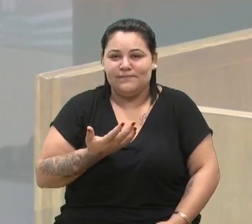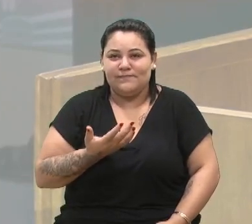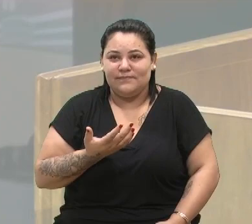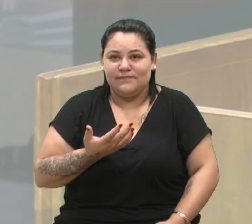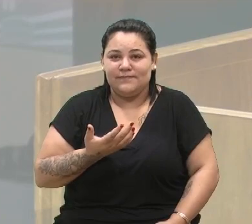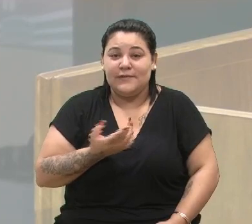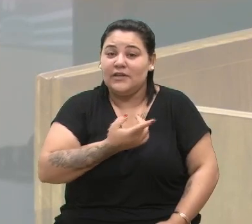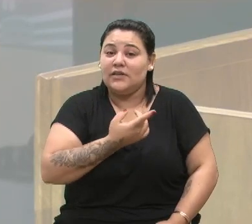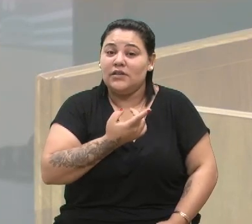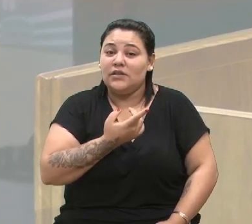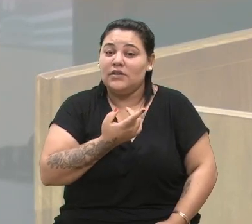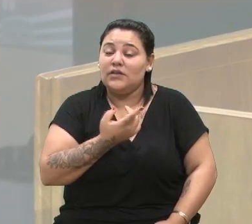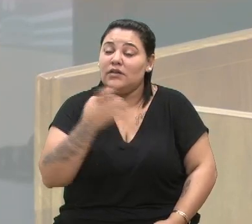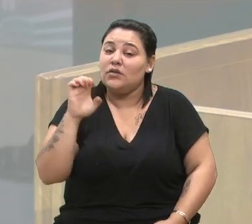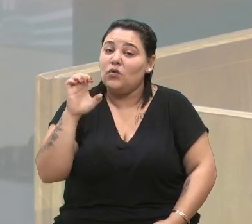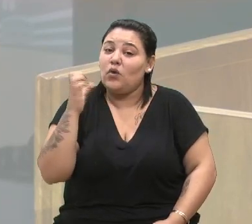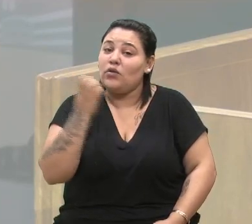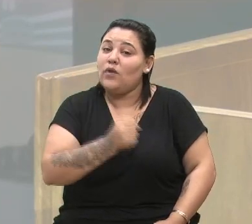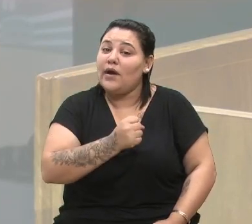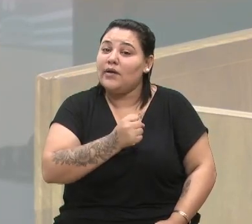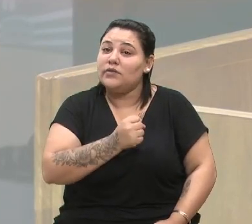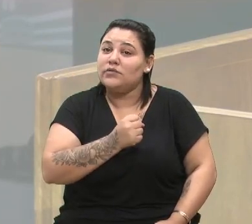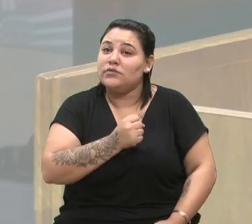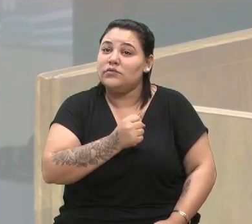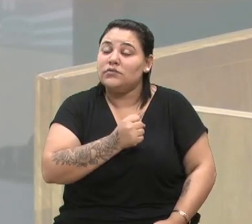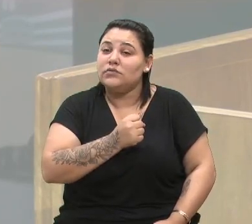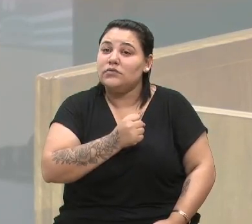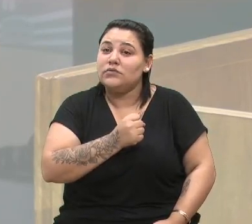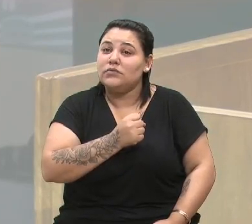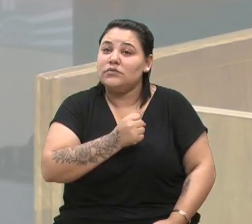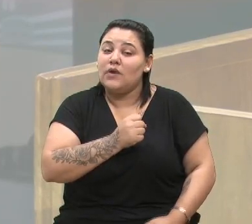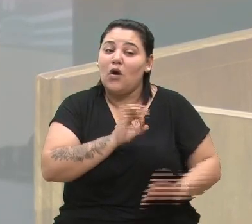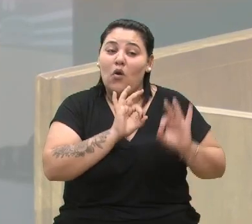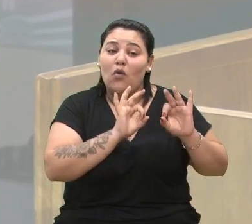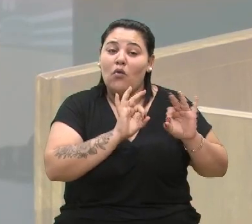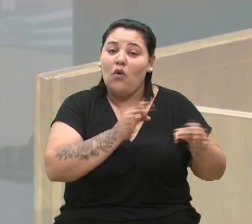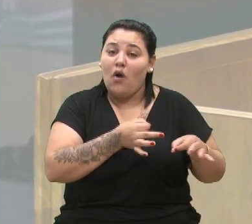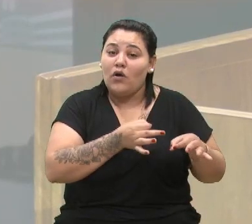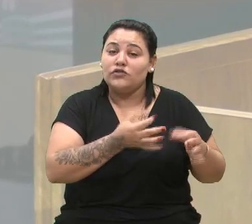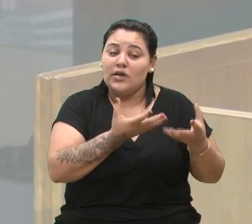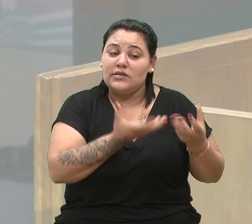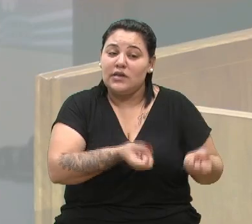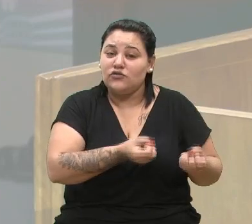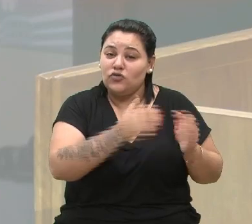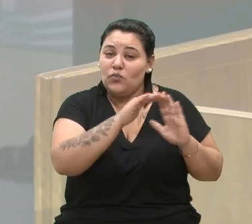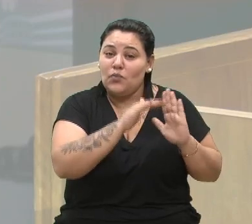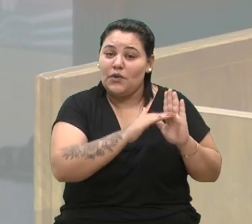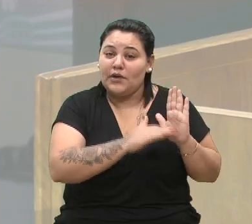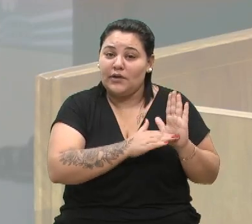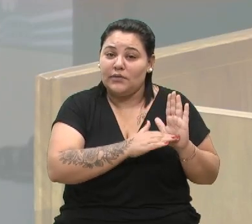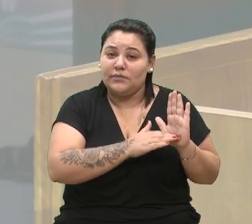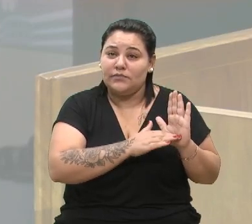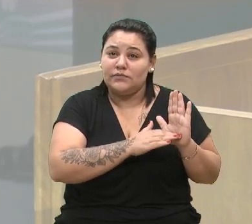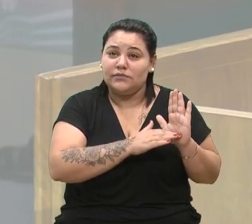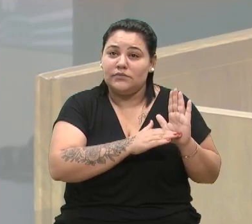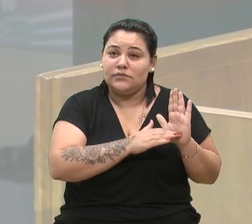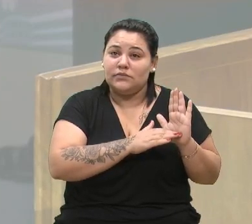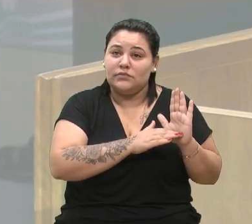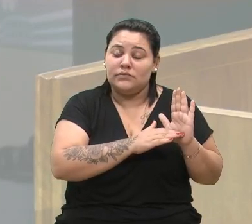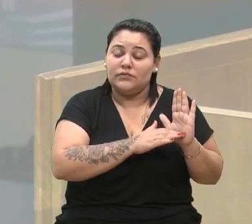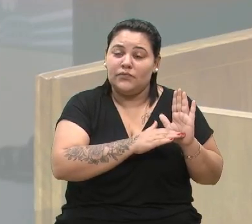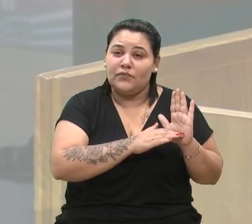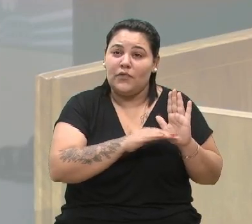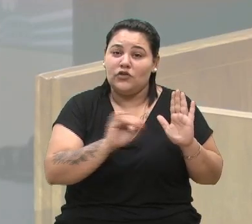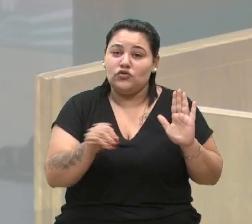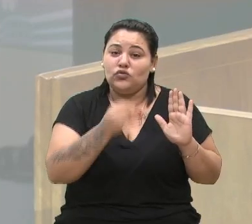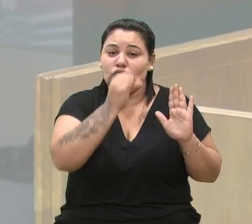se manifeste aderindo e concordando com o programa Juros da Educação, que é o